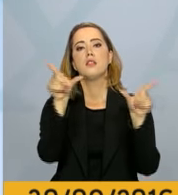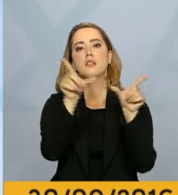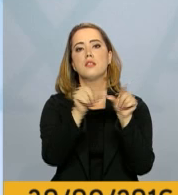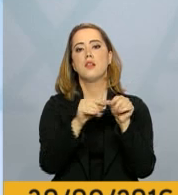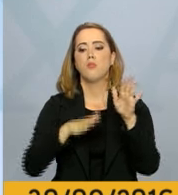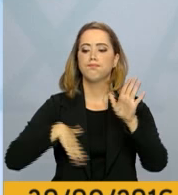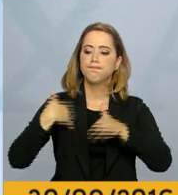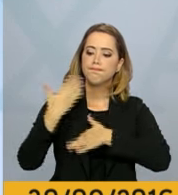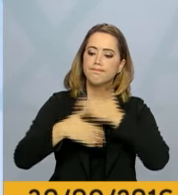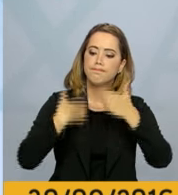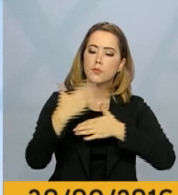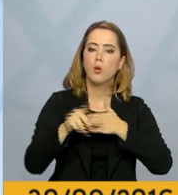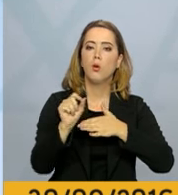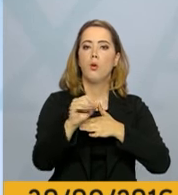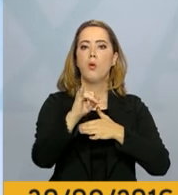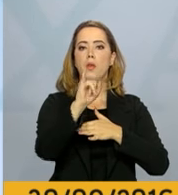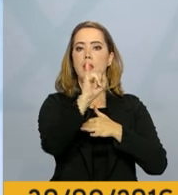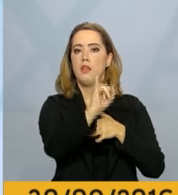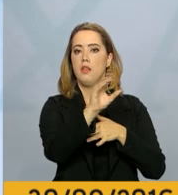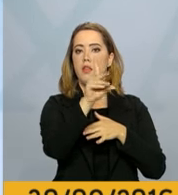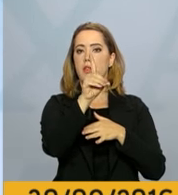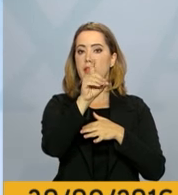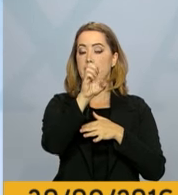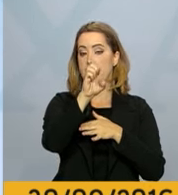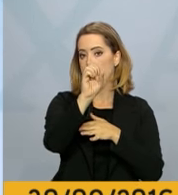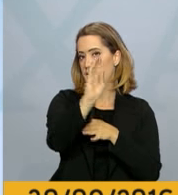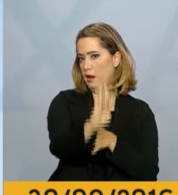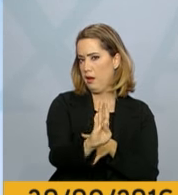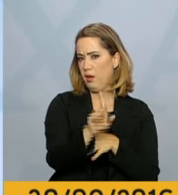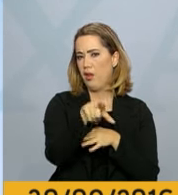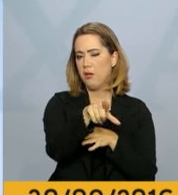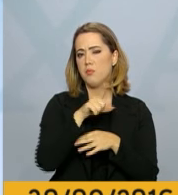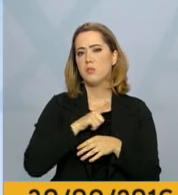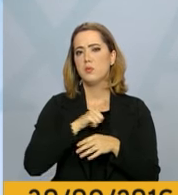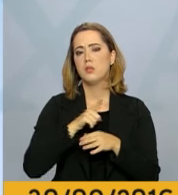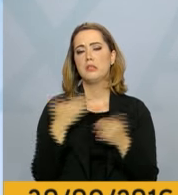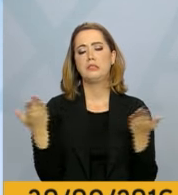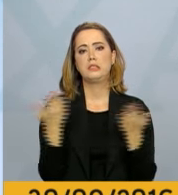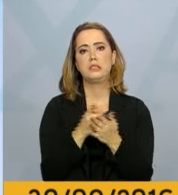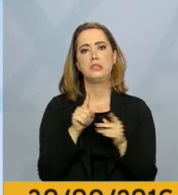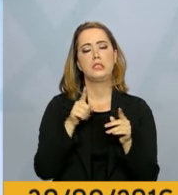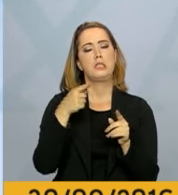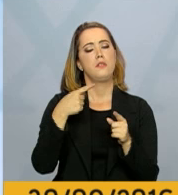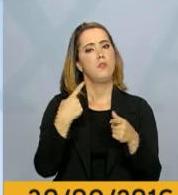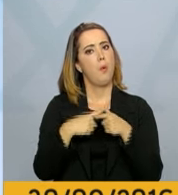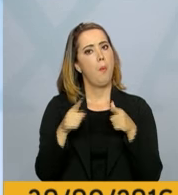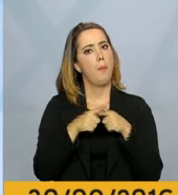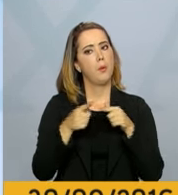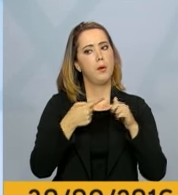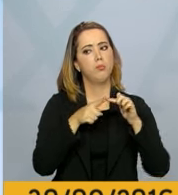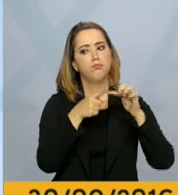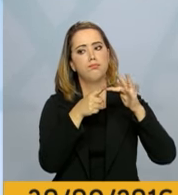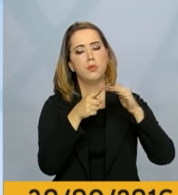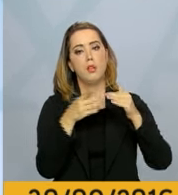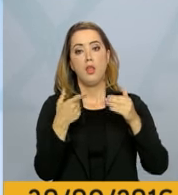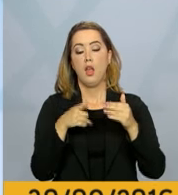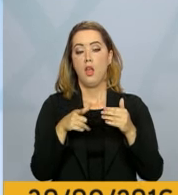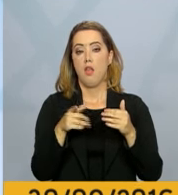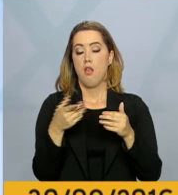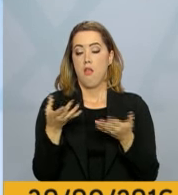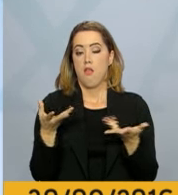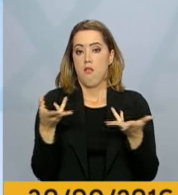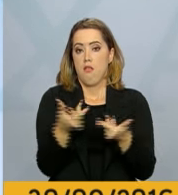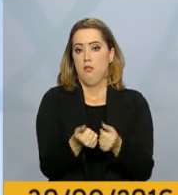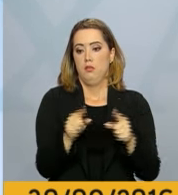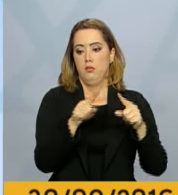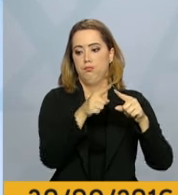básico e médio, de 2013 para cá, teve uma curva preocupante para baixo. Estava aqui em cima, veio